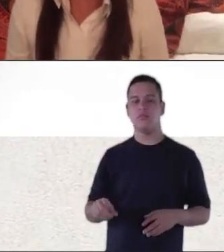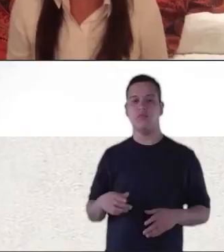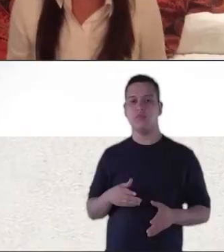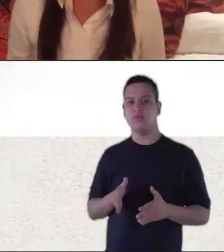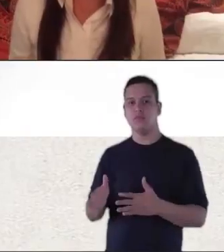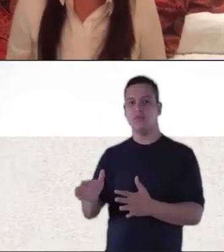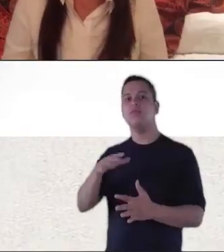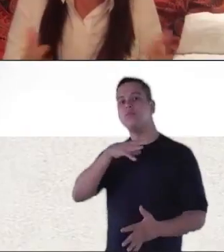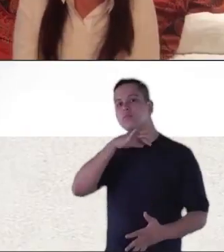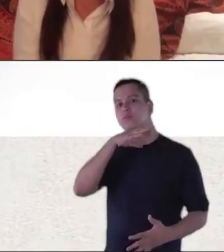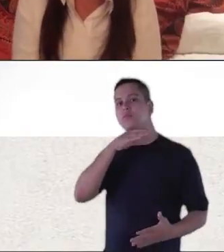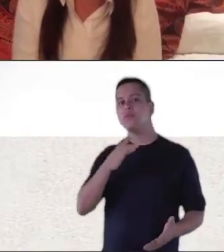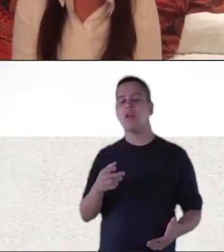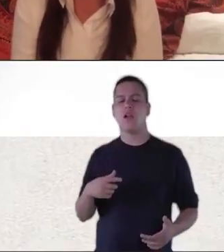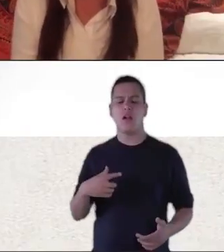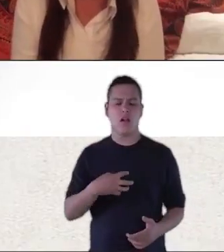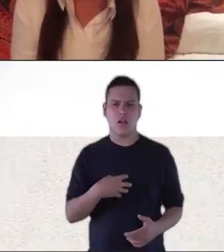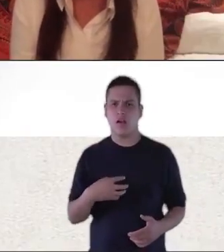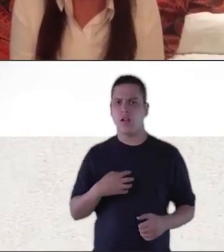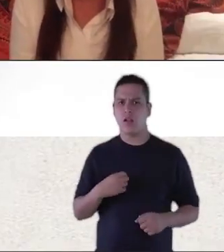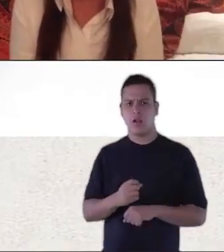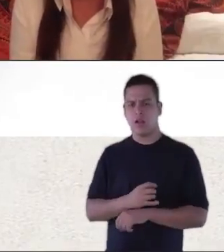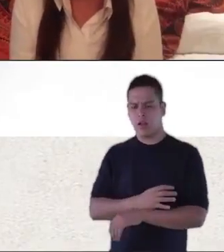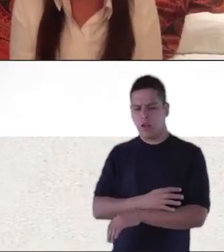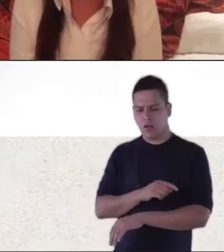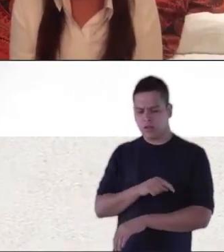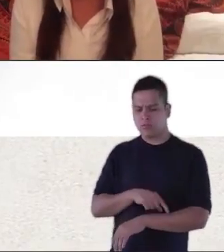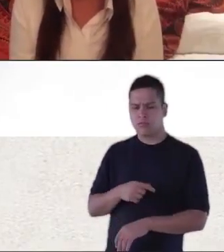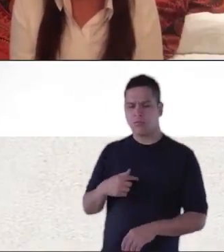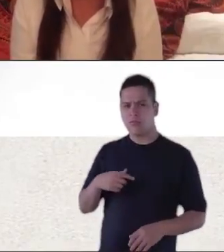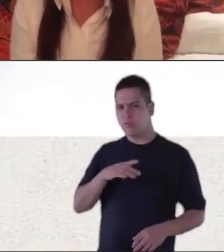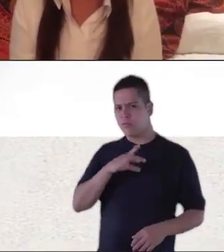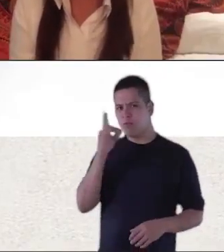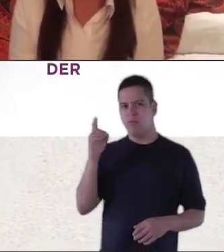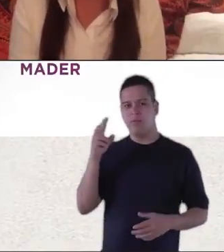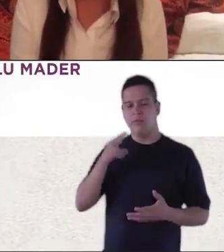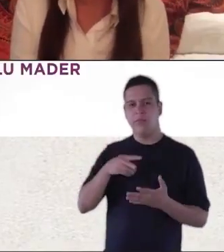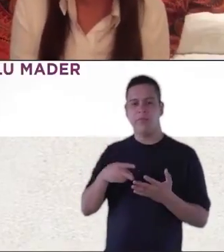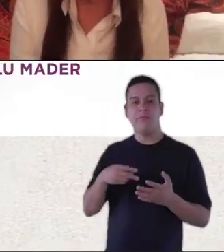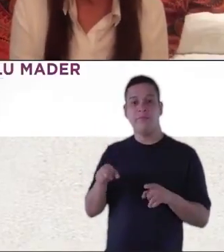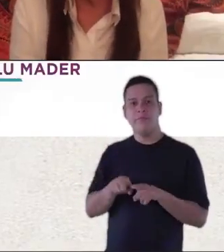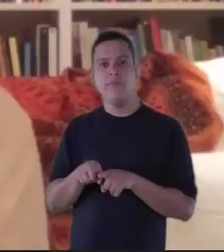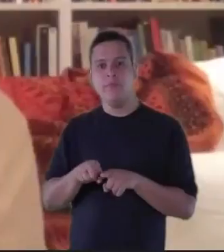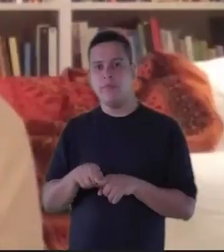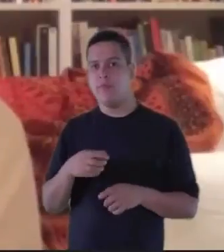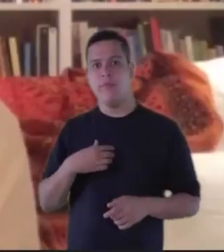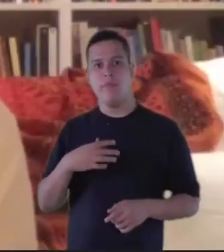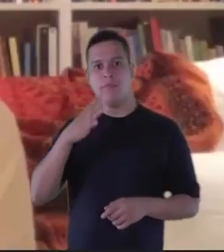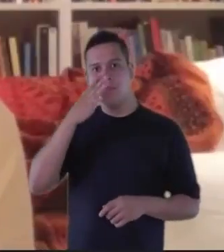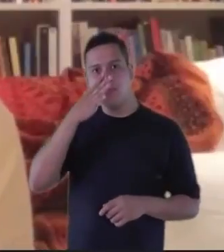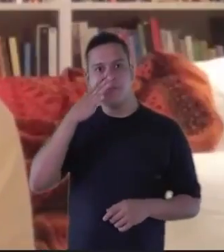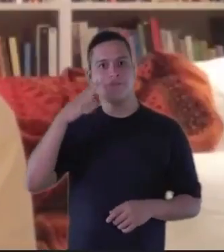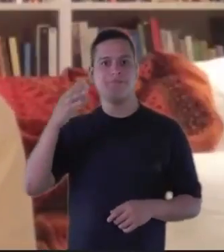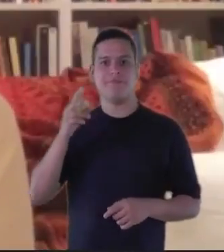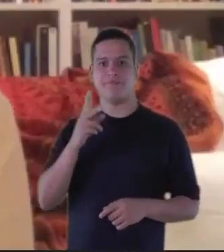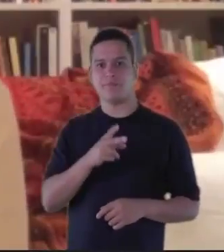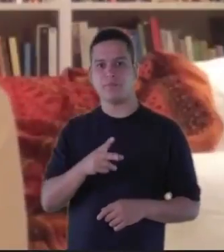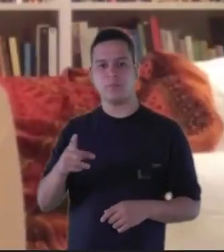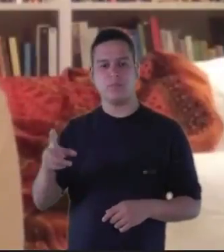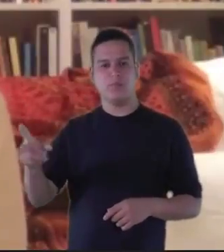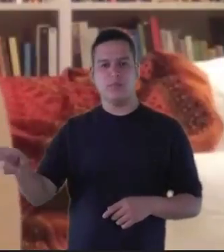muito mexida quando vi, e também estou impressionadíssima com a série, assim, com o nível de produção, o elenco maravilhoso, a gente